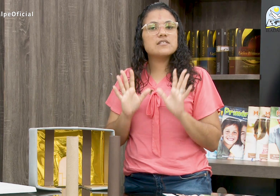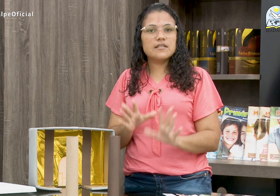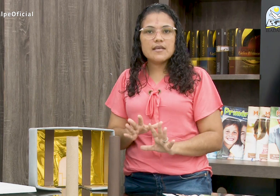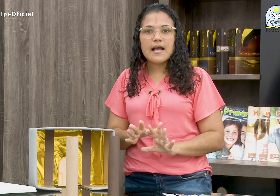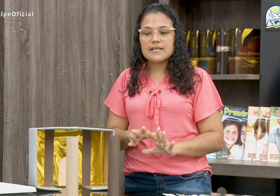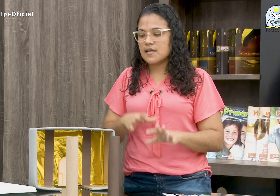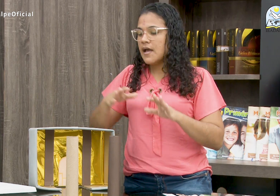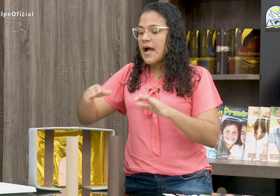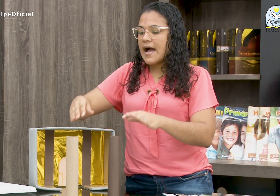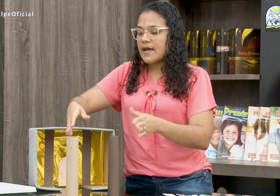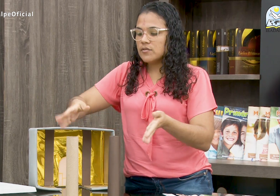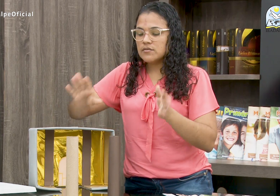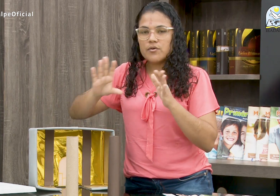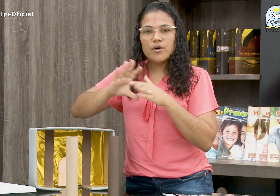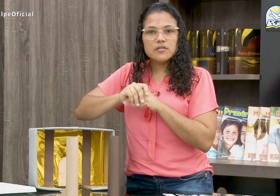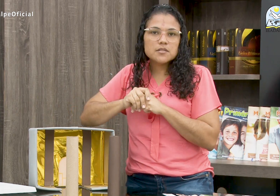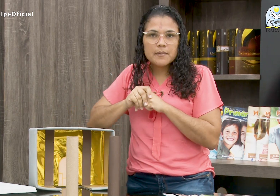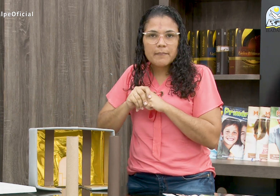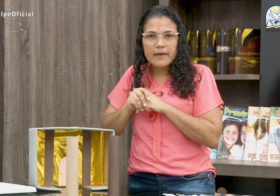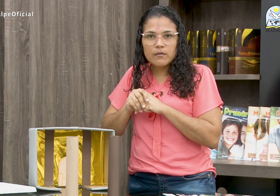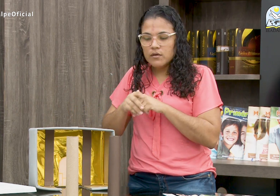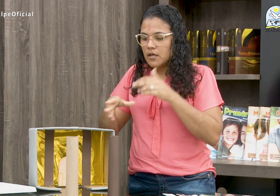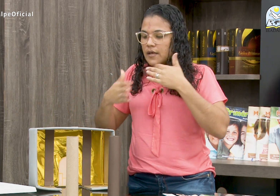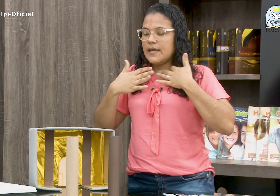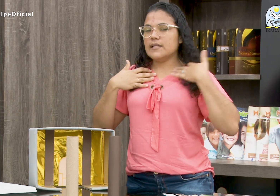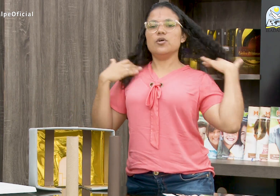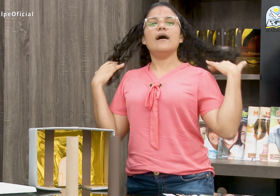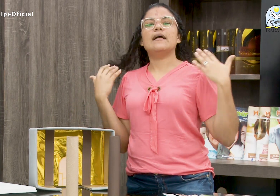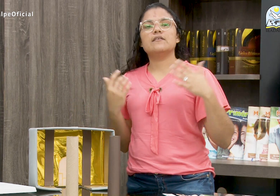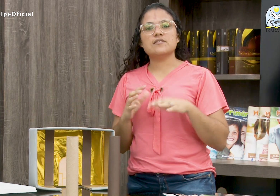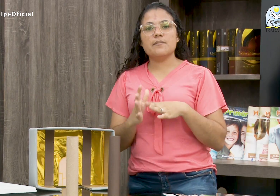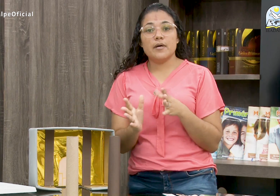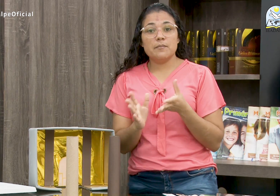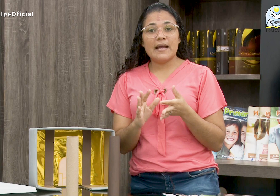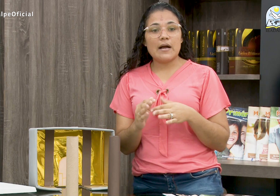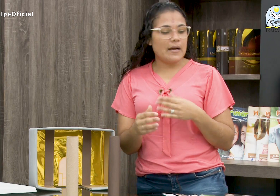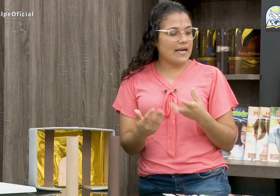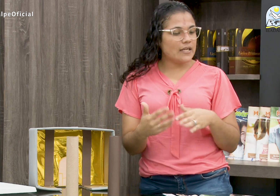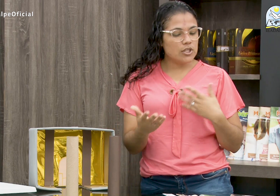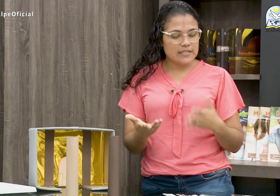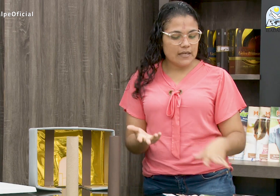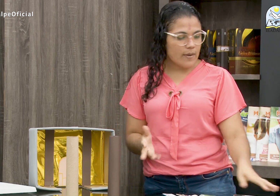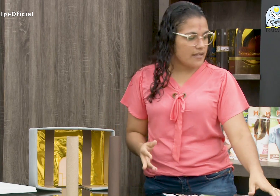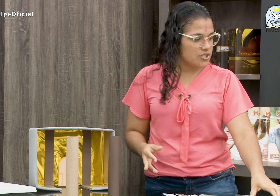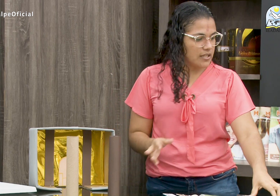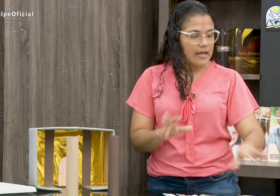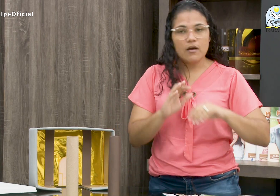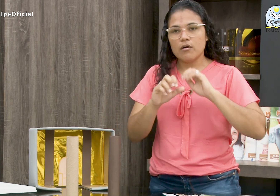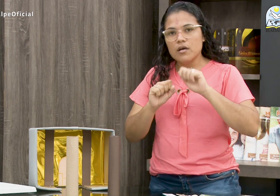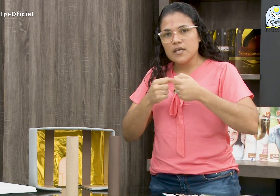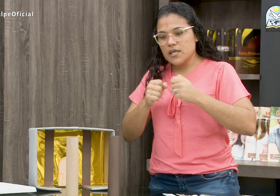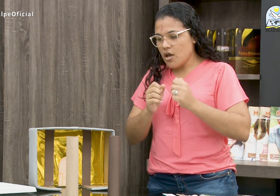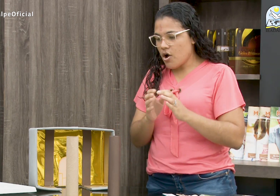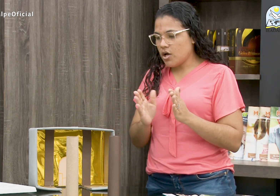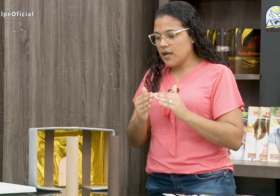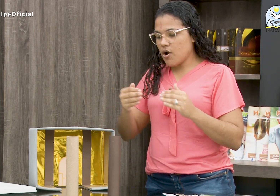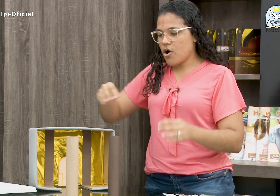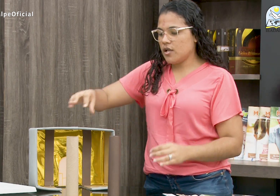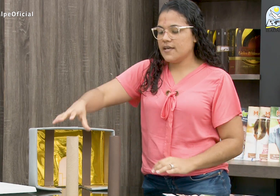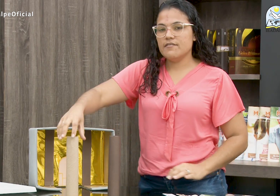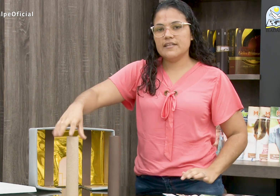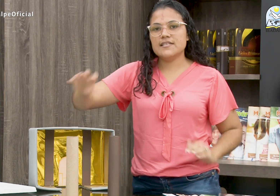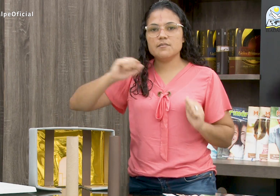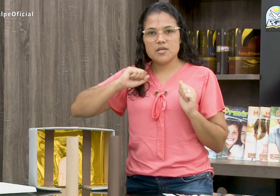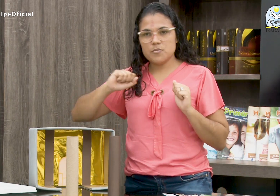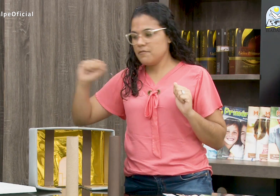aquilo que você tem em casa. Ah, eu não tenho um rolinho de papel toalha. Você pode pegar a cartolina guache lá, ó, enrola,